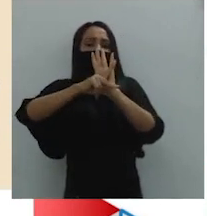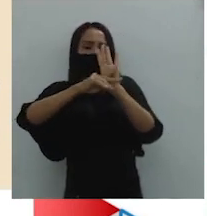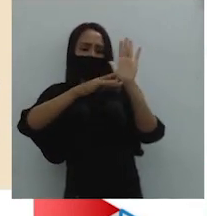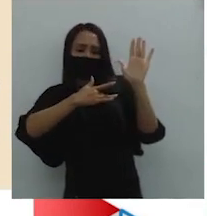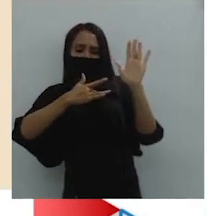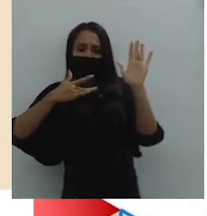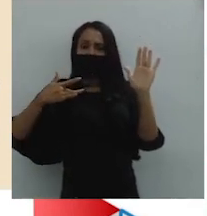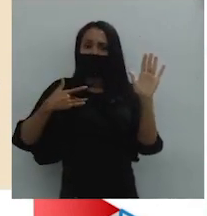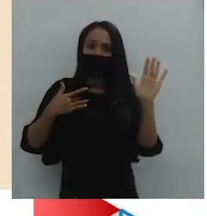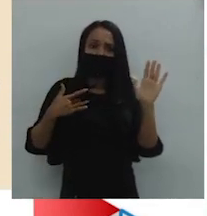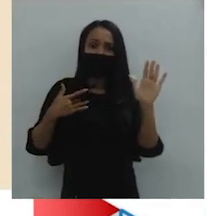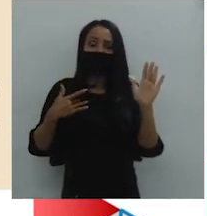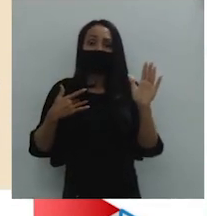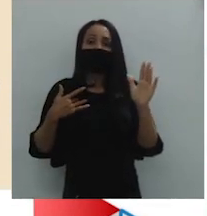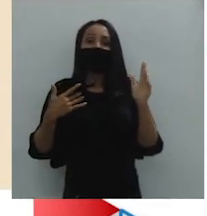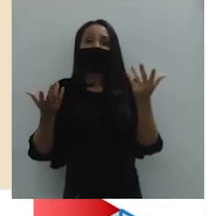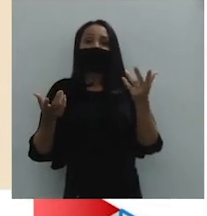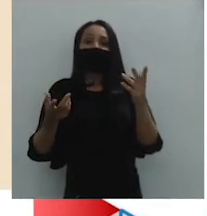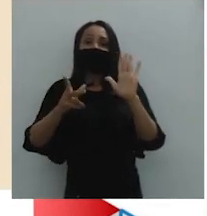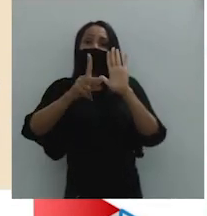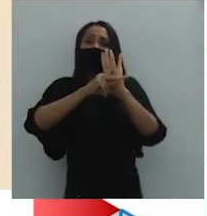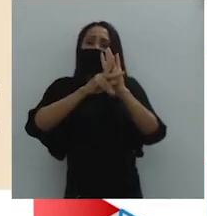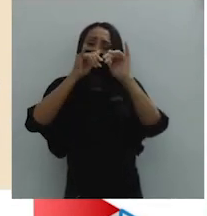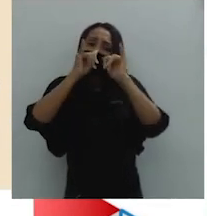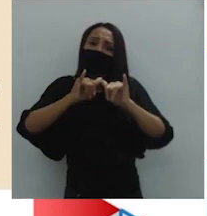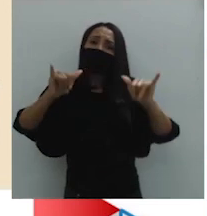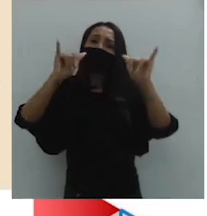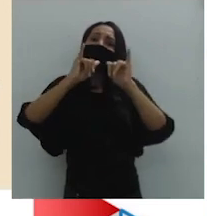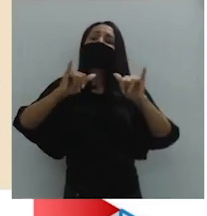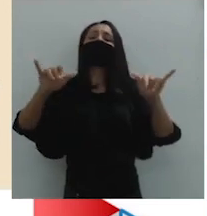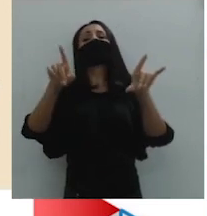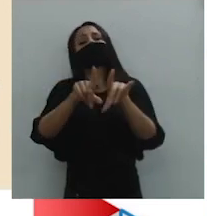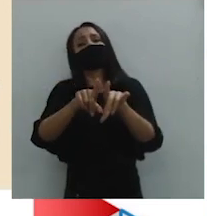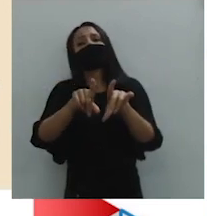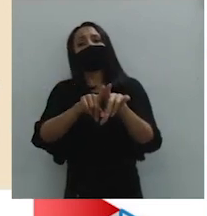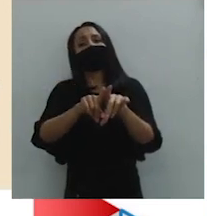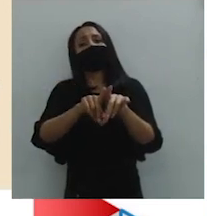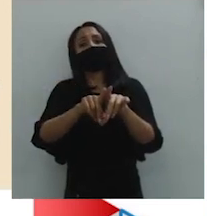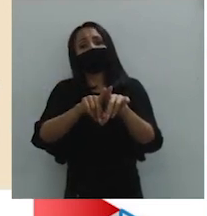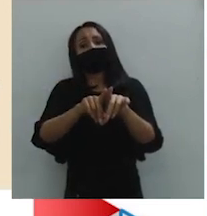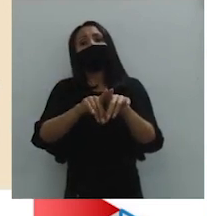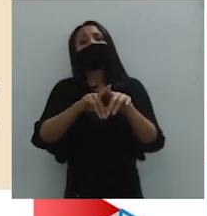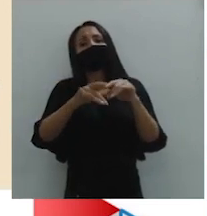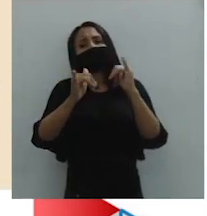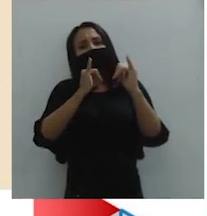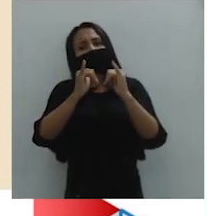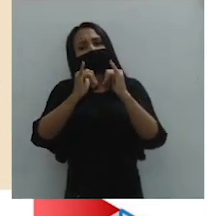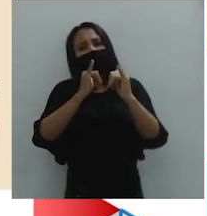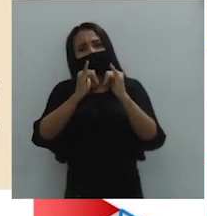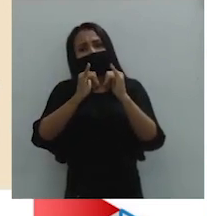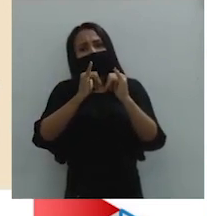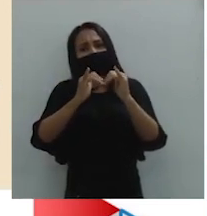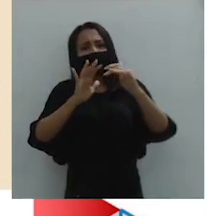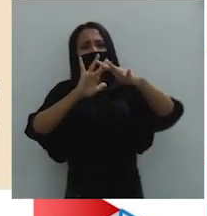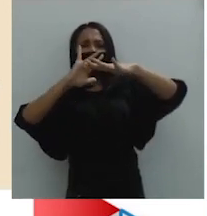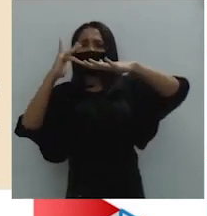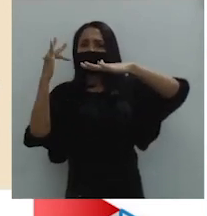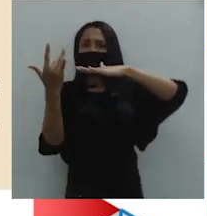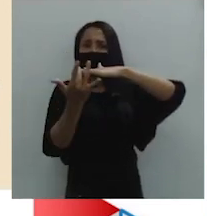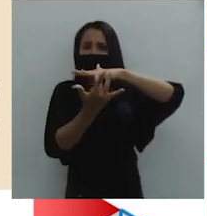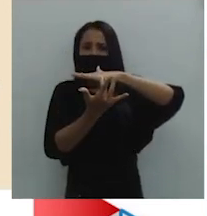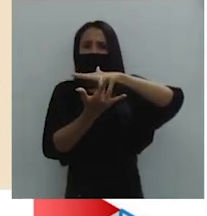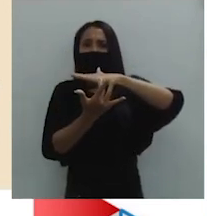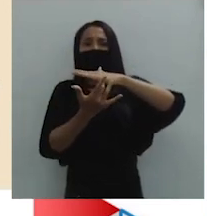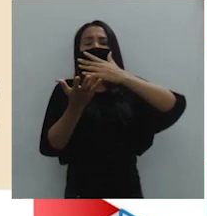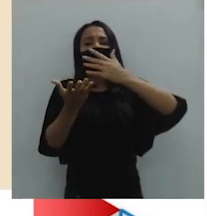saúde, certo? E a própria informação, né? A internet está aí para nos instruir